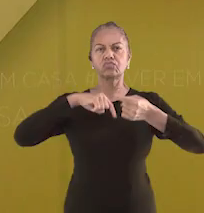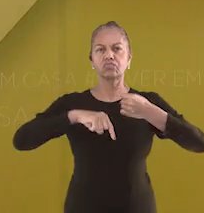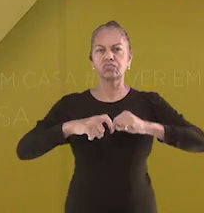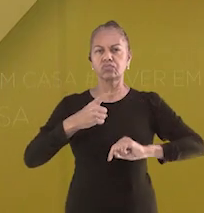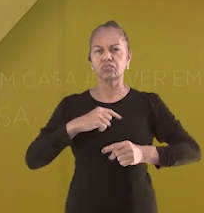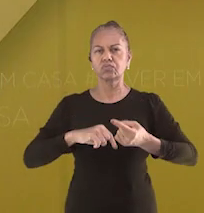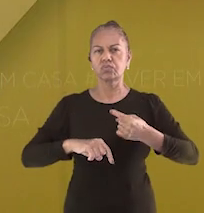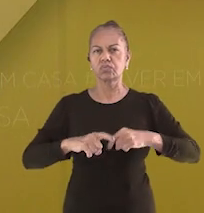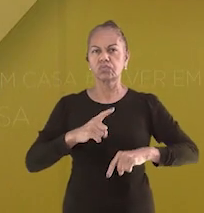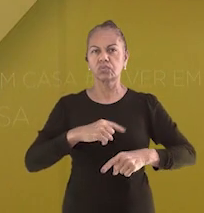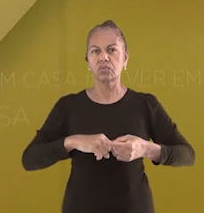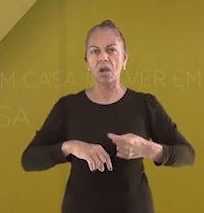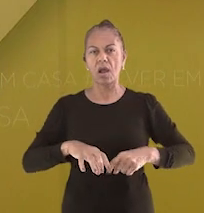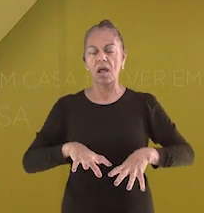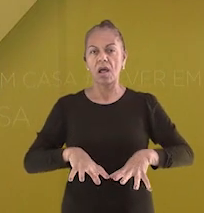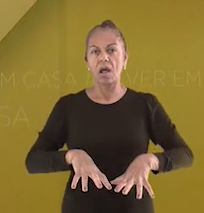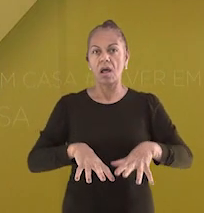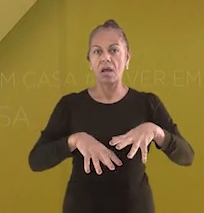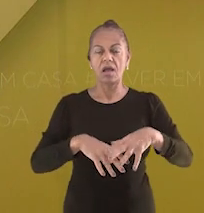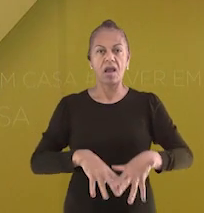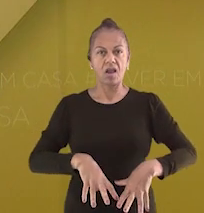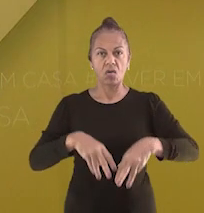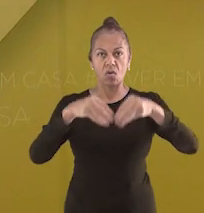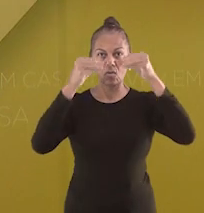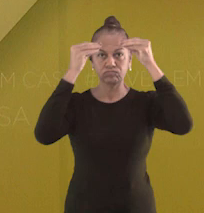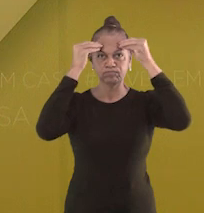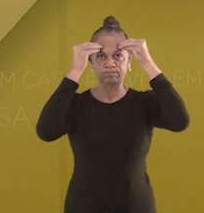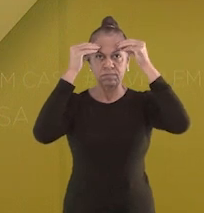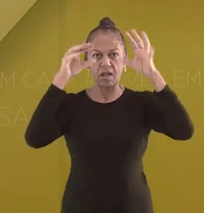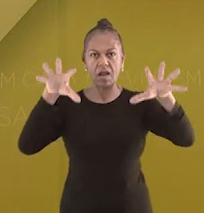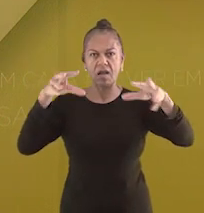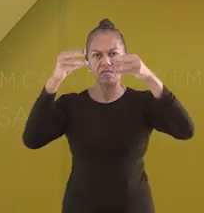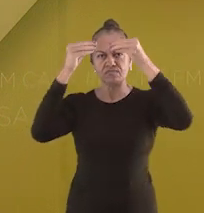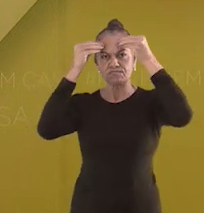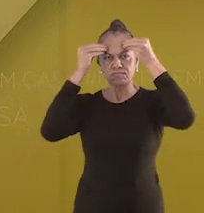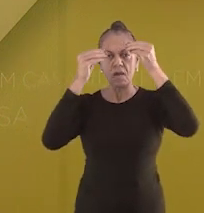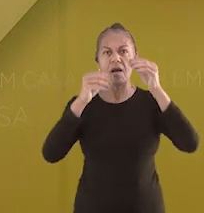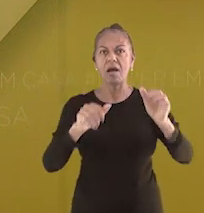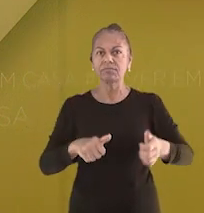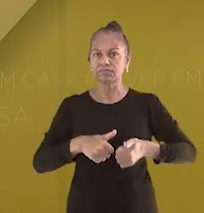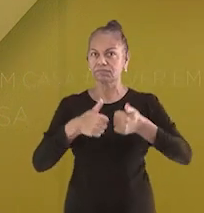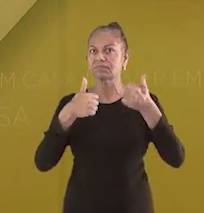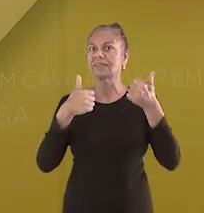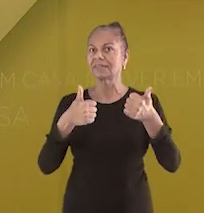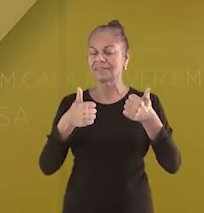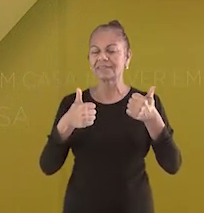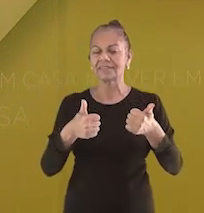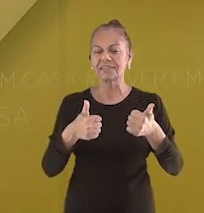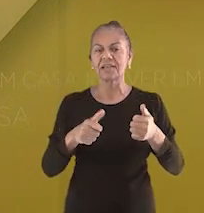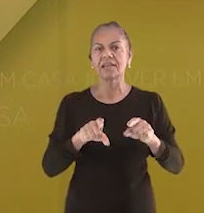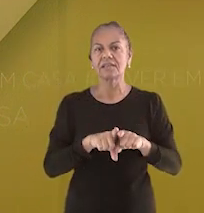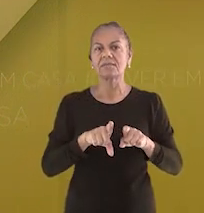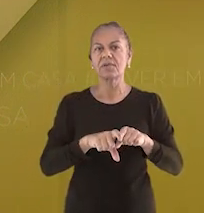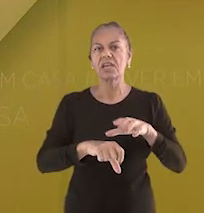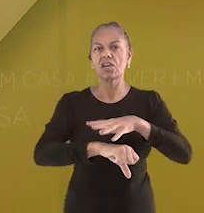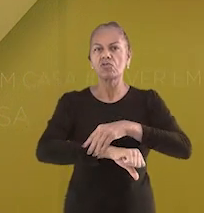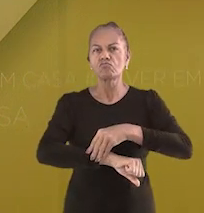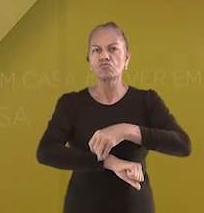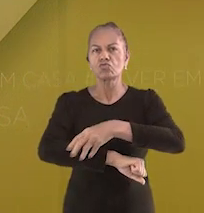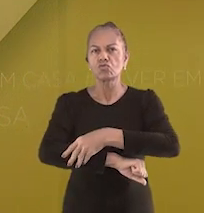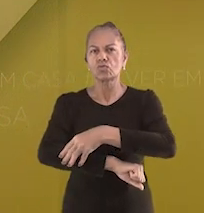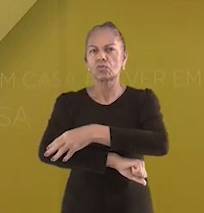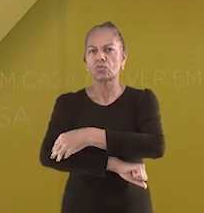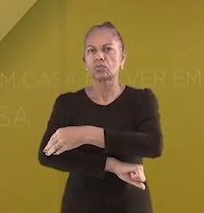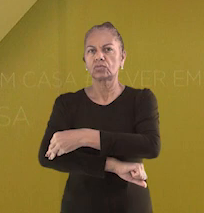cognitivo. Em terceiro, temos aumento a reserva de energia nos músculos. Com isso, aumenta a resistência